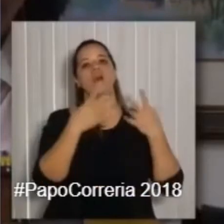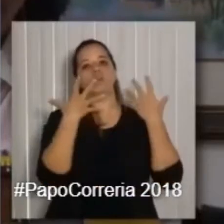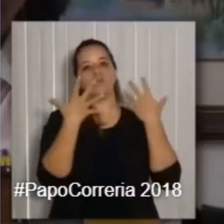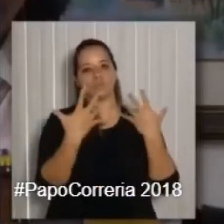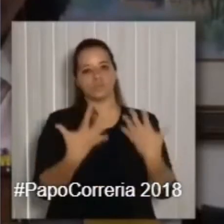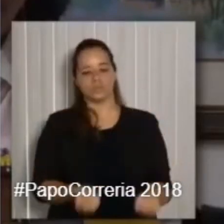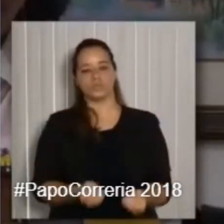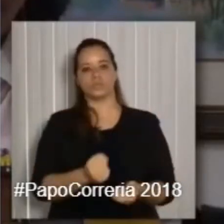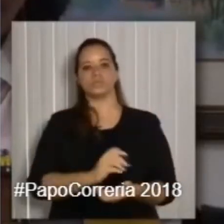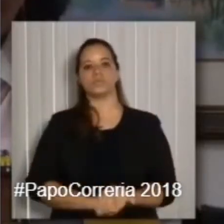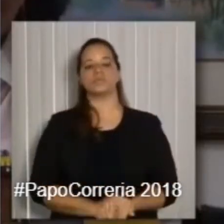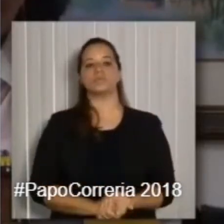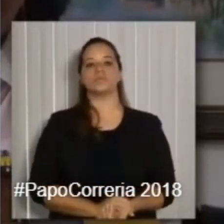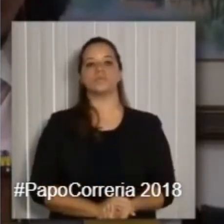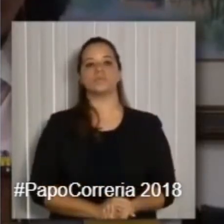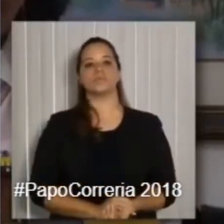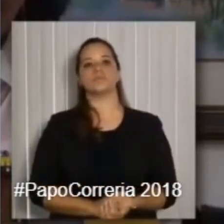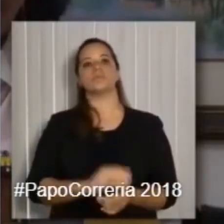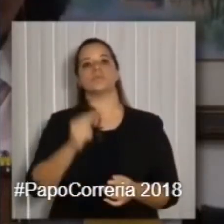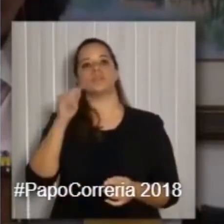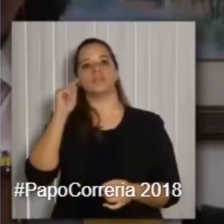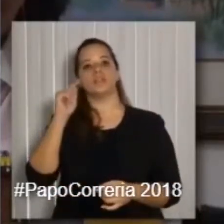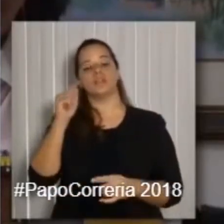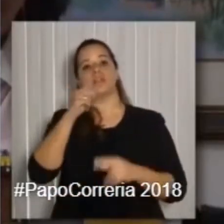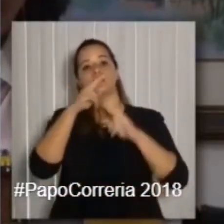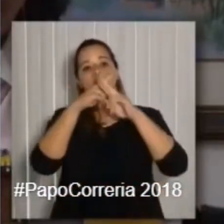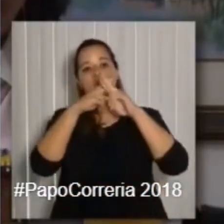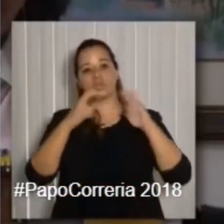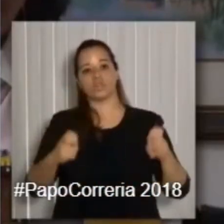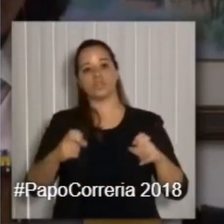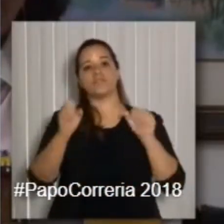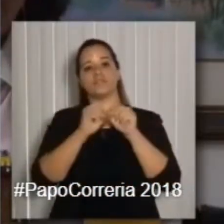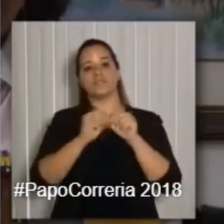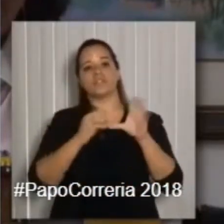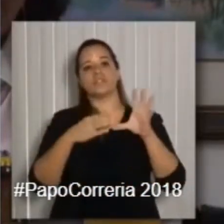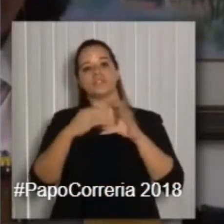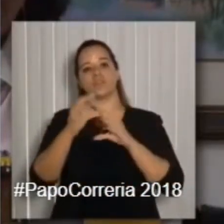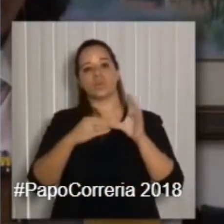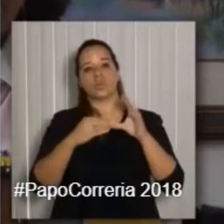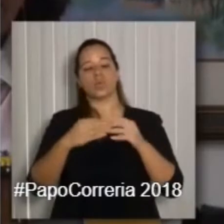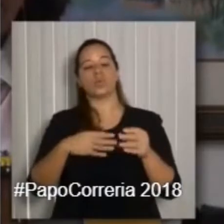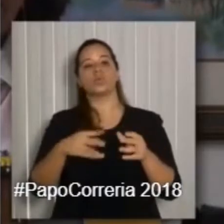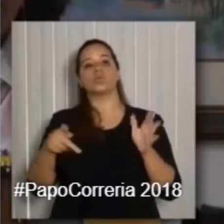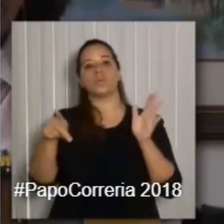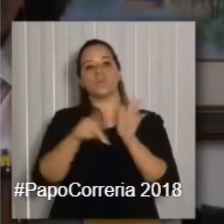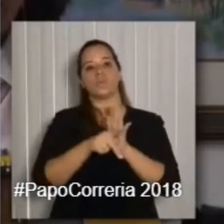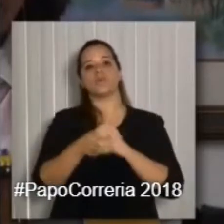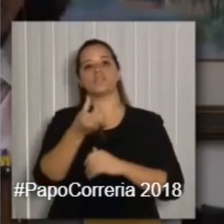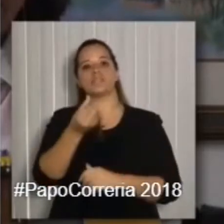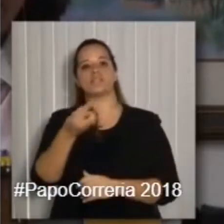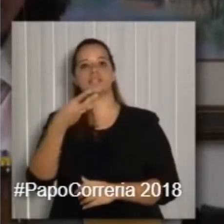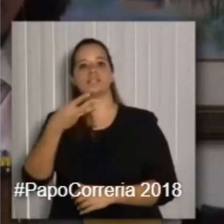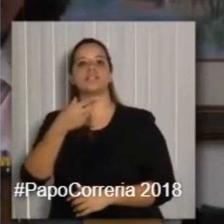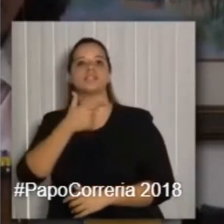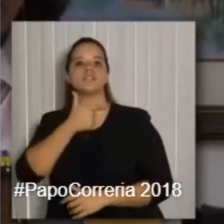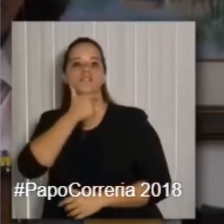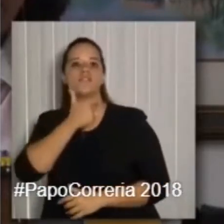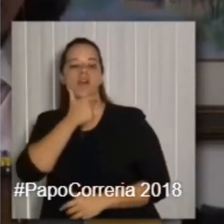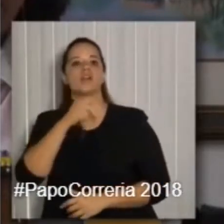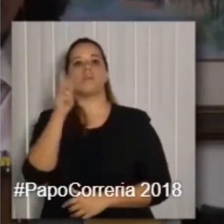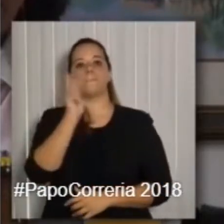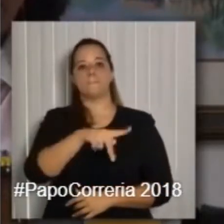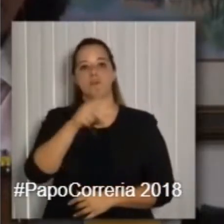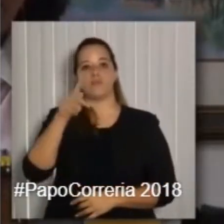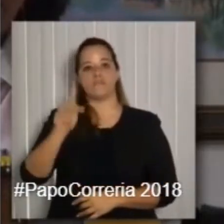autoriza a Universidade Estadual de Feira de Santana a realização de concurso para 63 vagas para